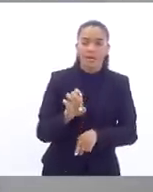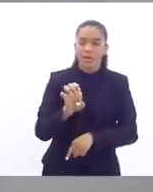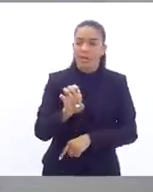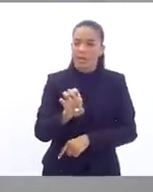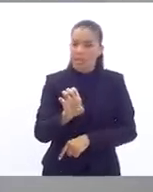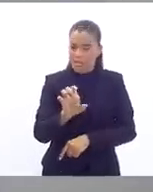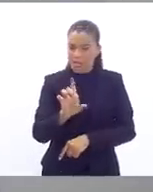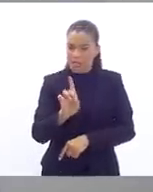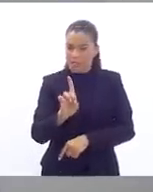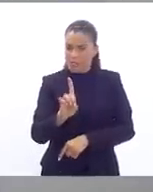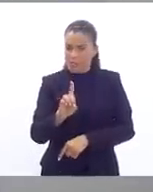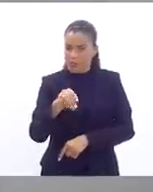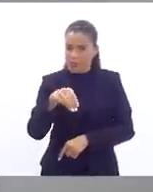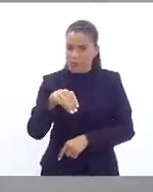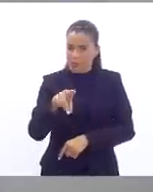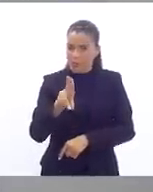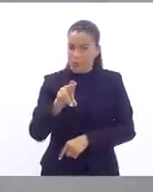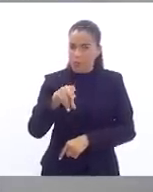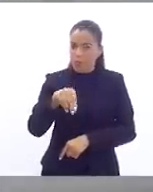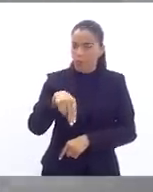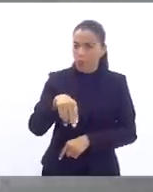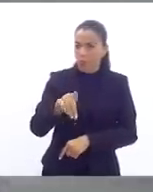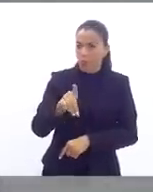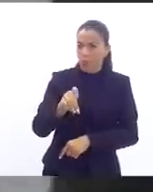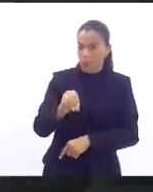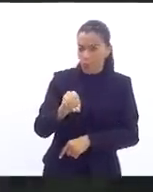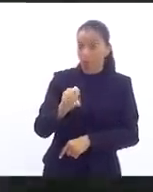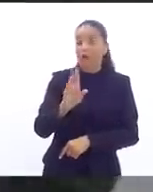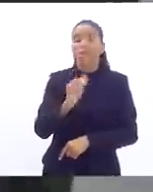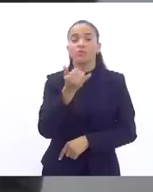Edmundo Pode ser ou Eduardo presidente